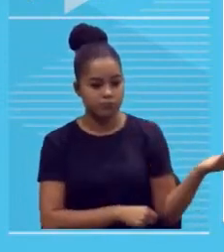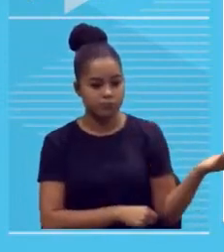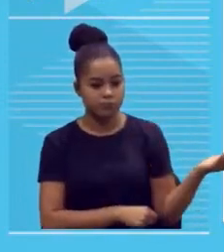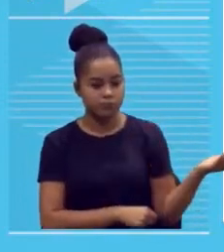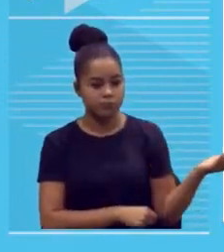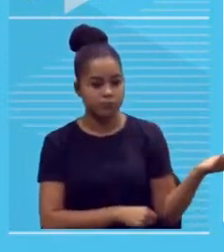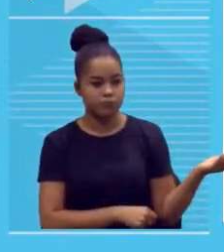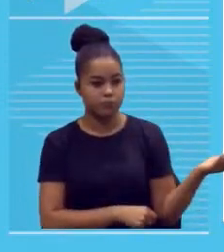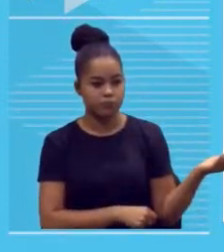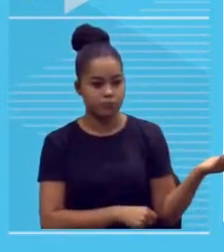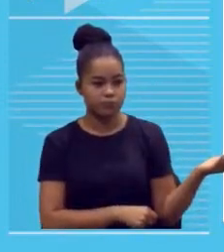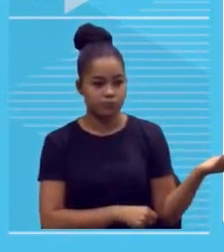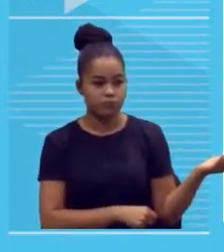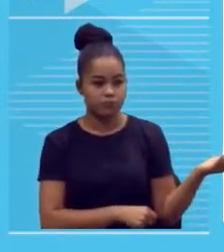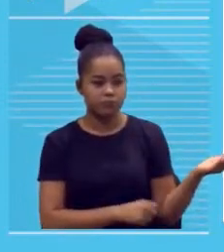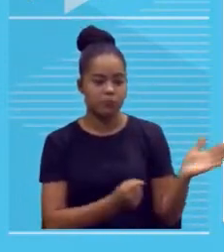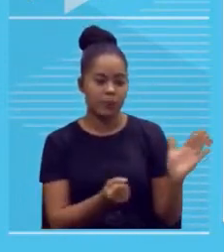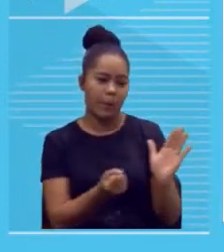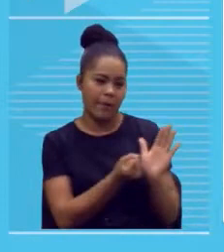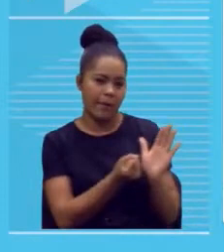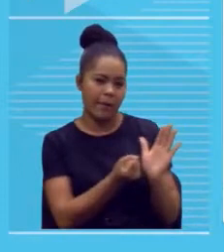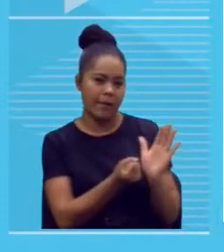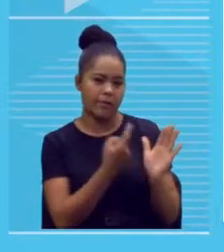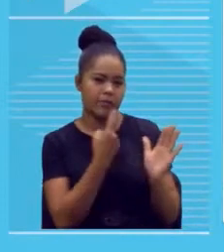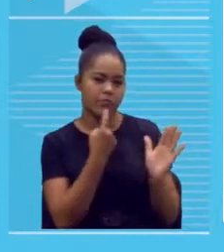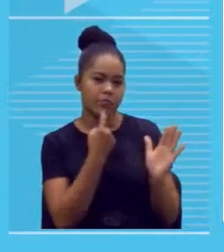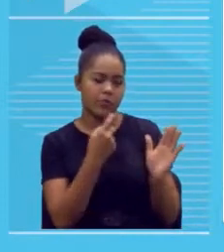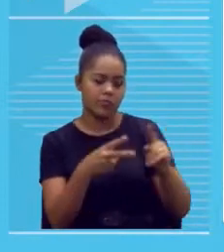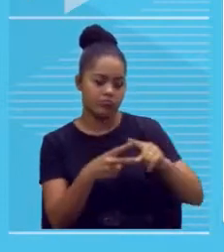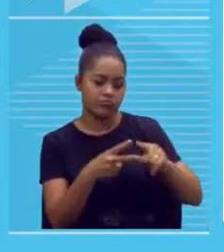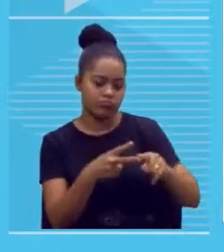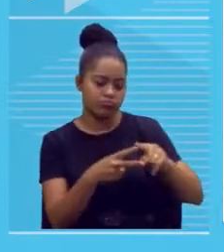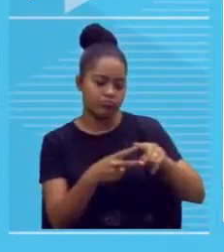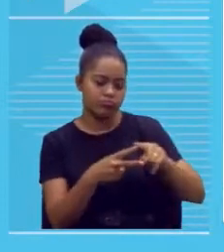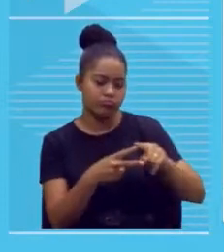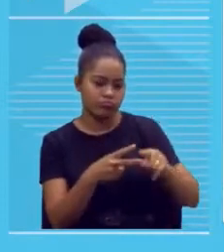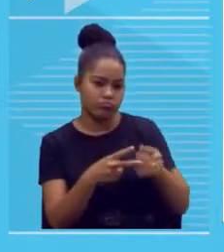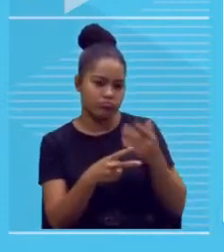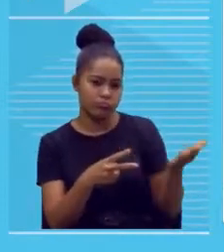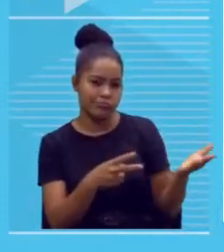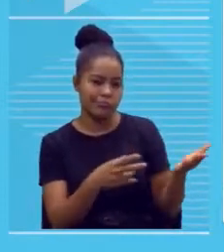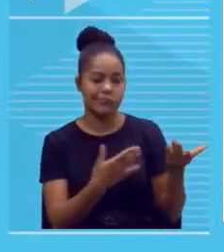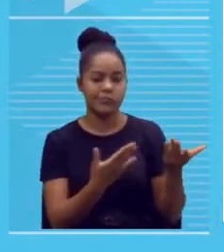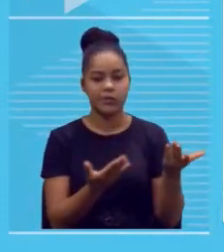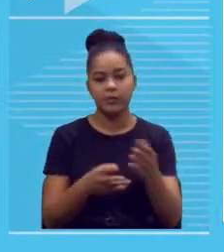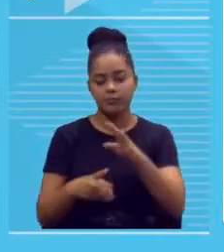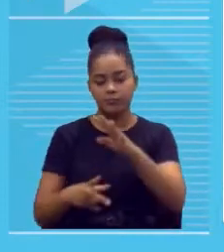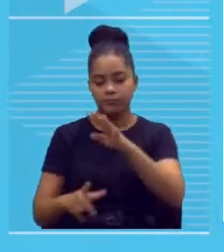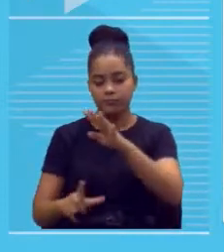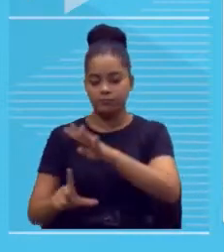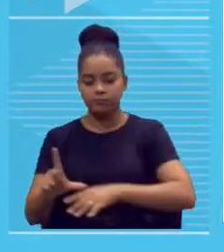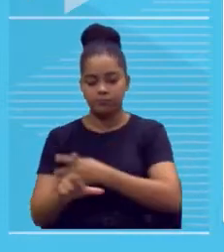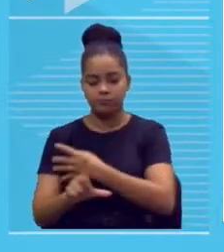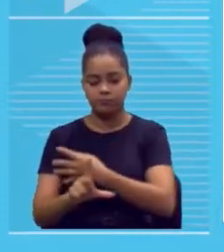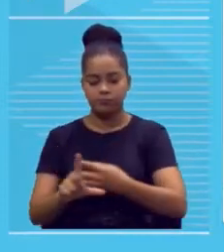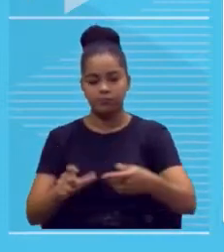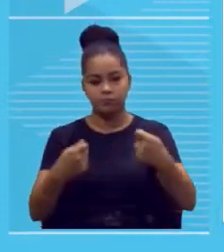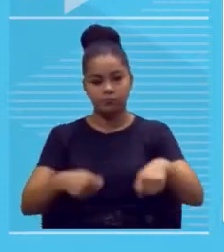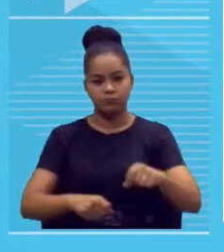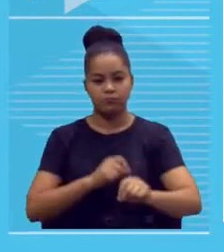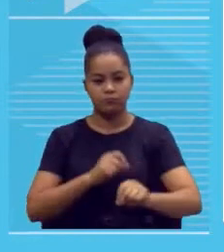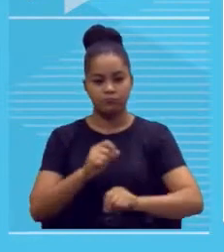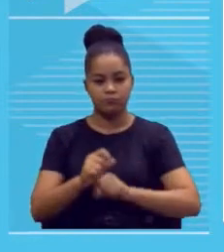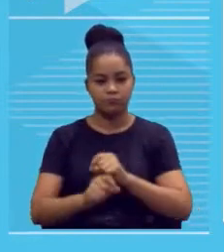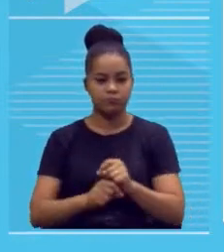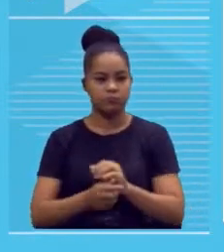Ângulo alfa. Eu quero que você, no plano cartesiano, localize essa distância.